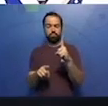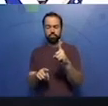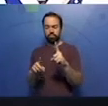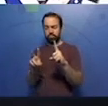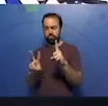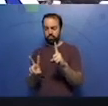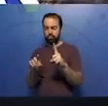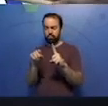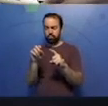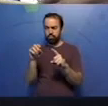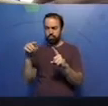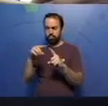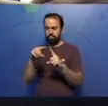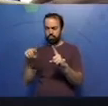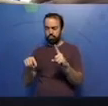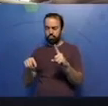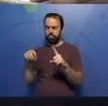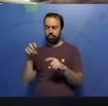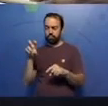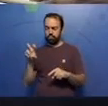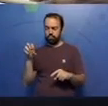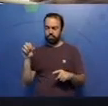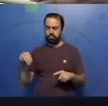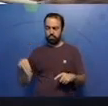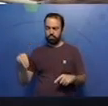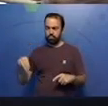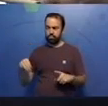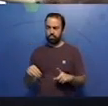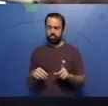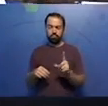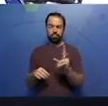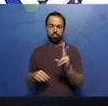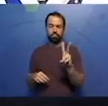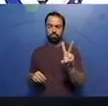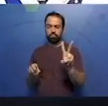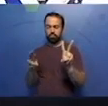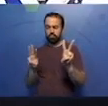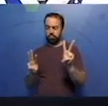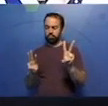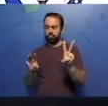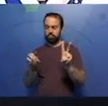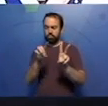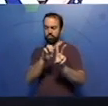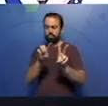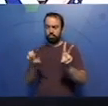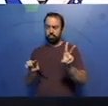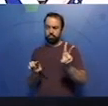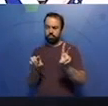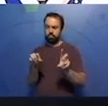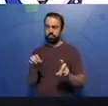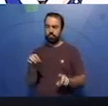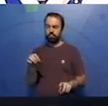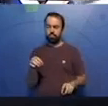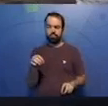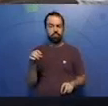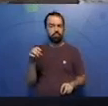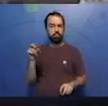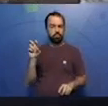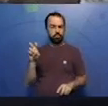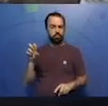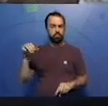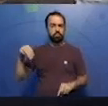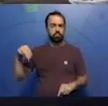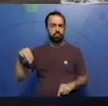Do 2 até chegar aqui no 3, mais 5 minutos. Porque eu estou considerando esse ponteiro. Agora,